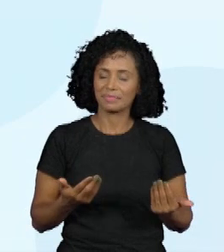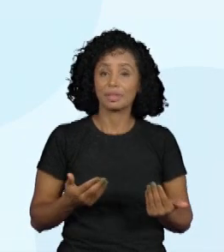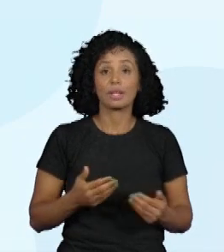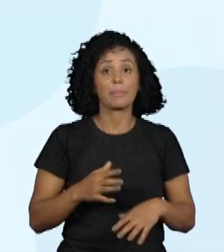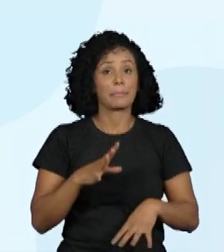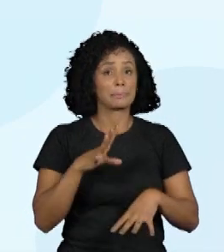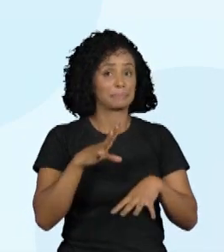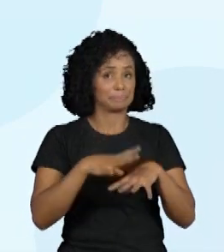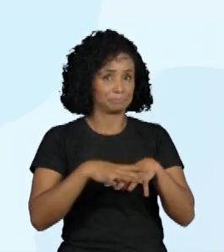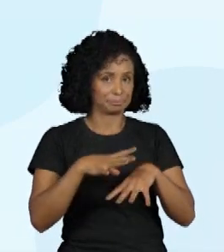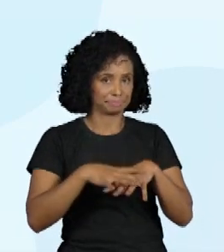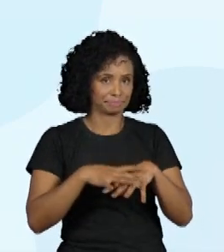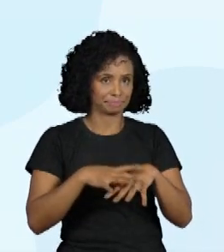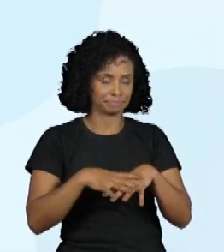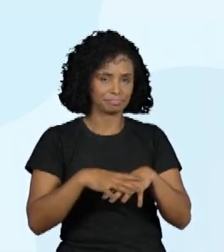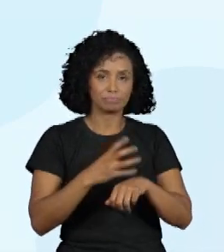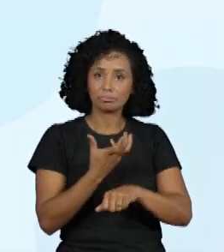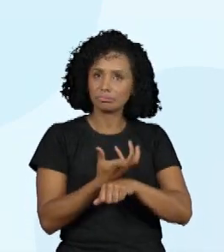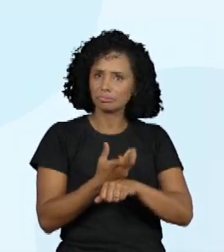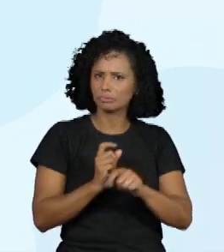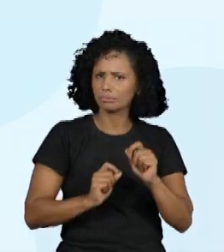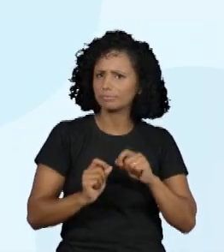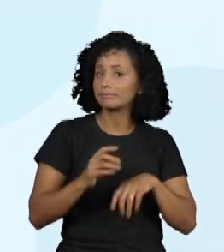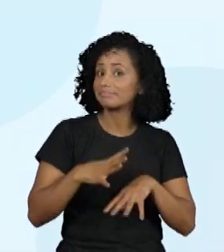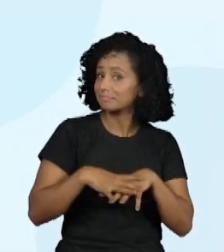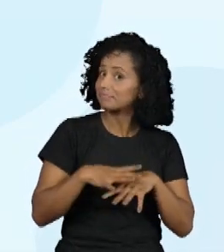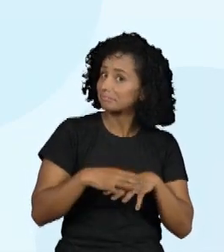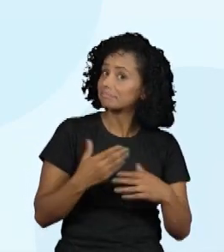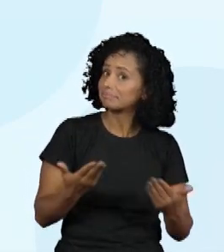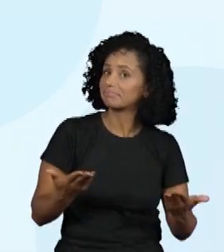matemática, e nós já vamos aí